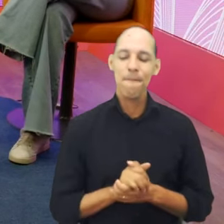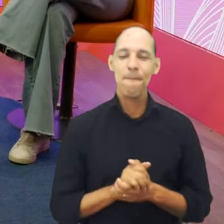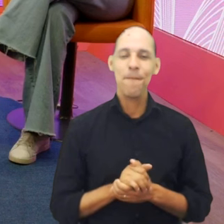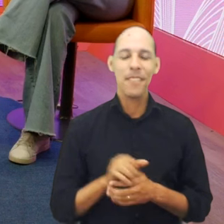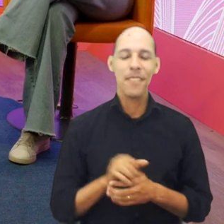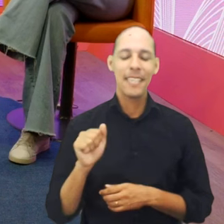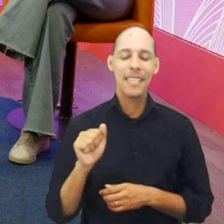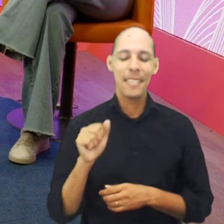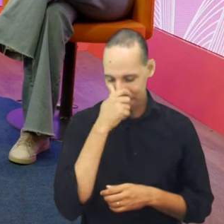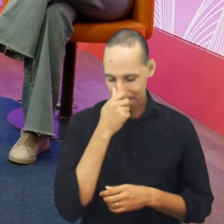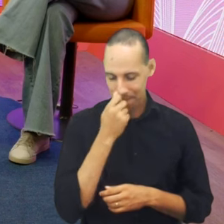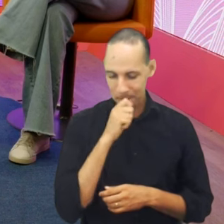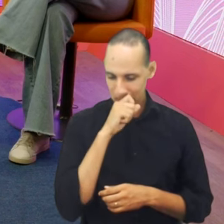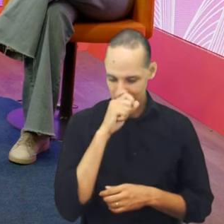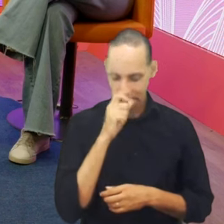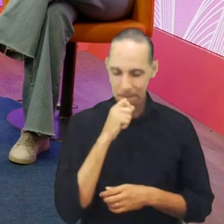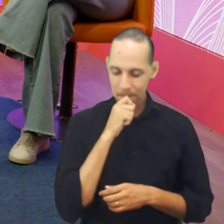Sá.